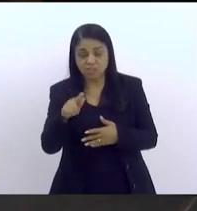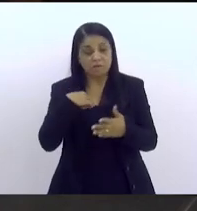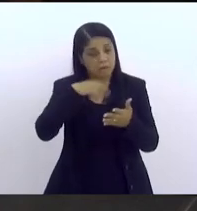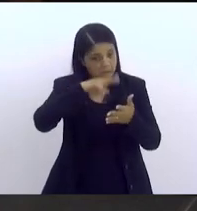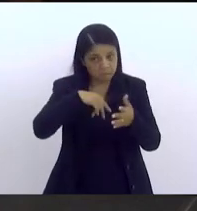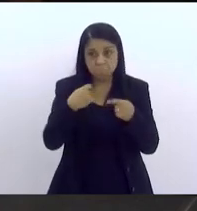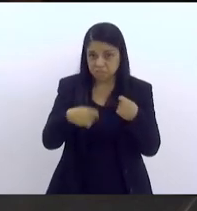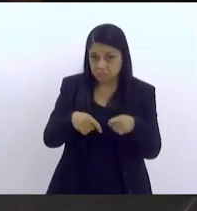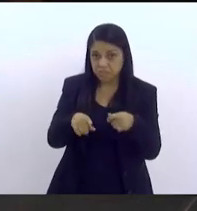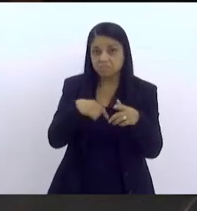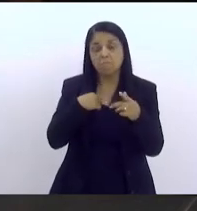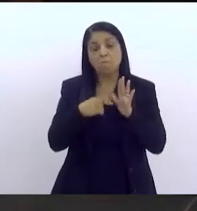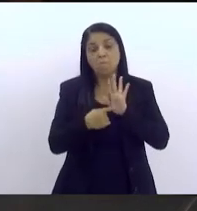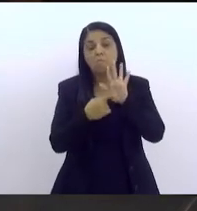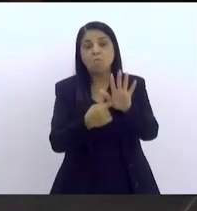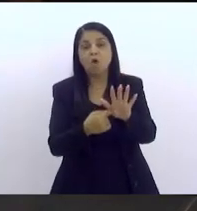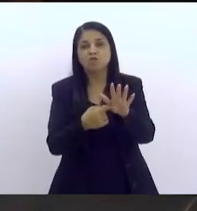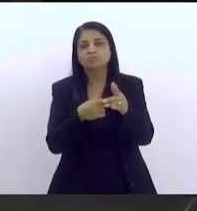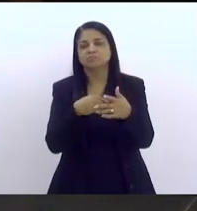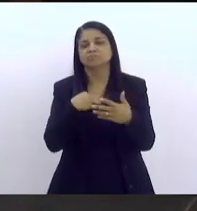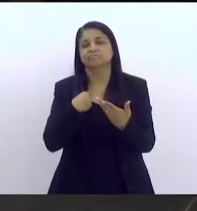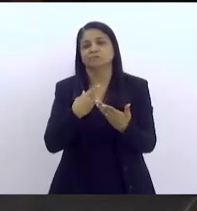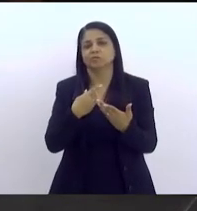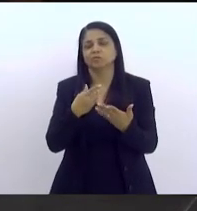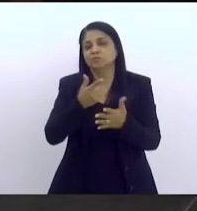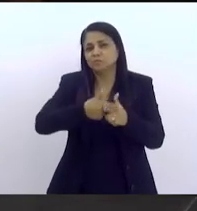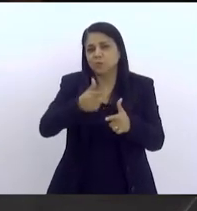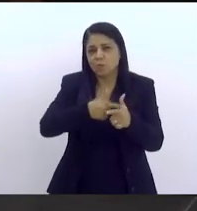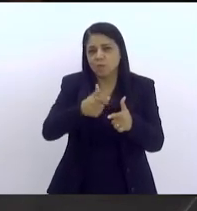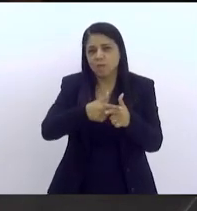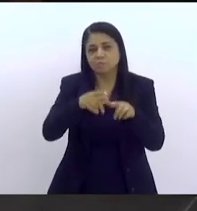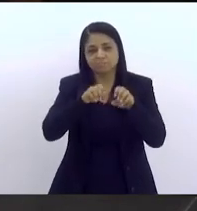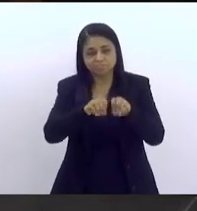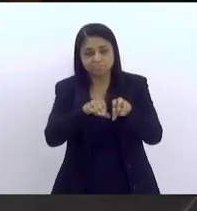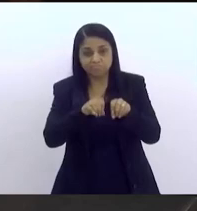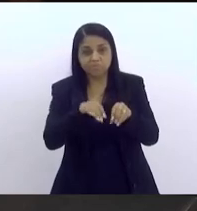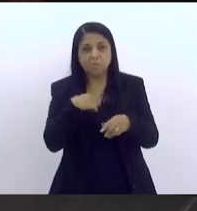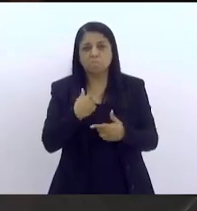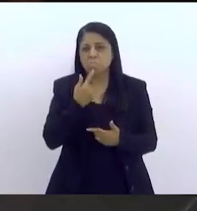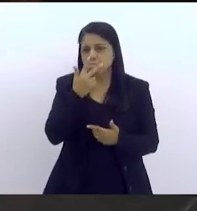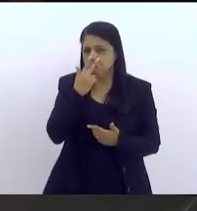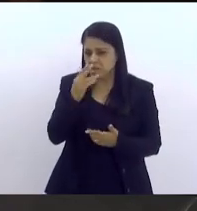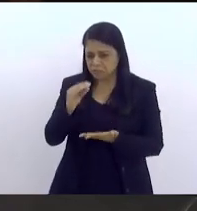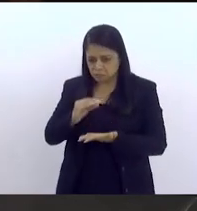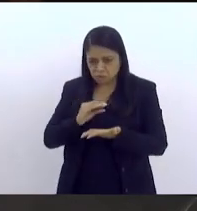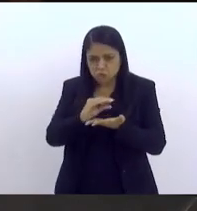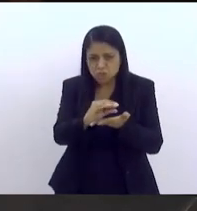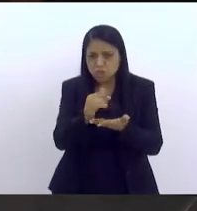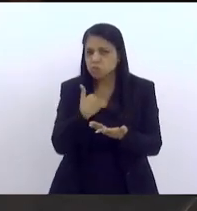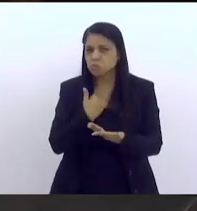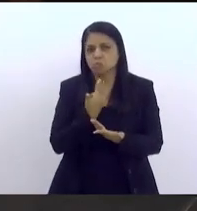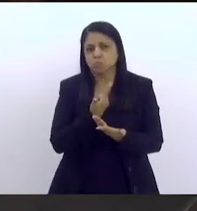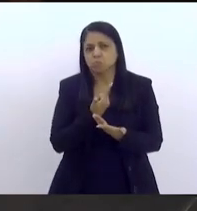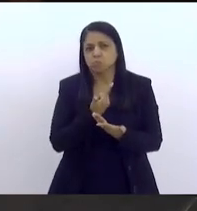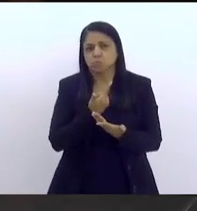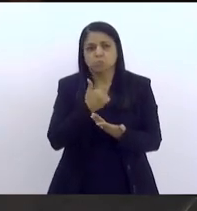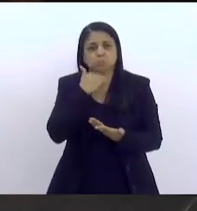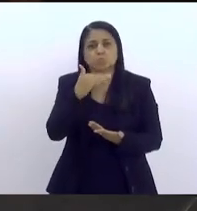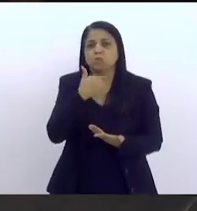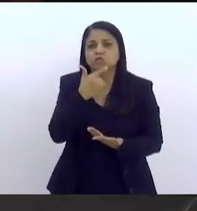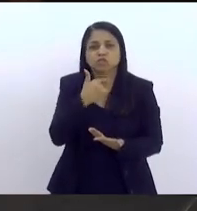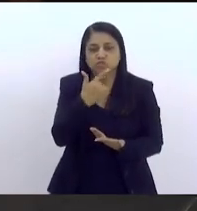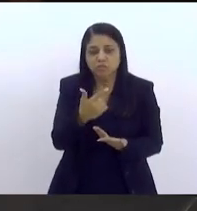do sistema educacional brasileiro e afirma que muito dinheiro parece não ser suficiente Eu quero jogo depois